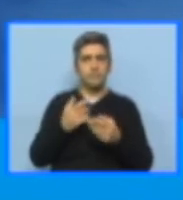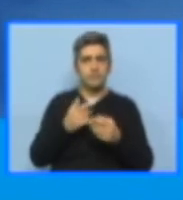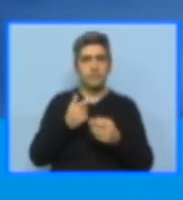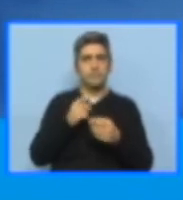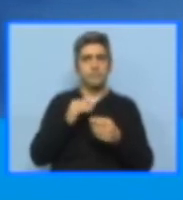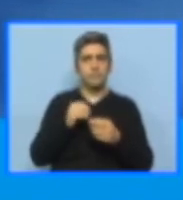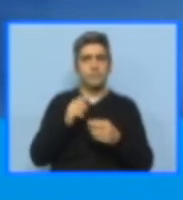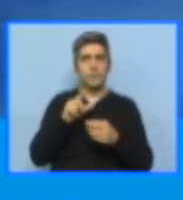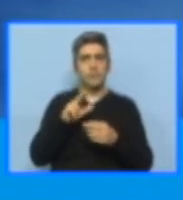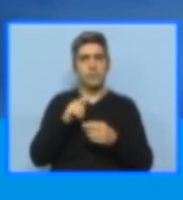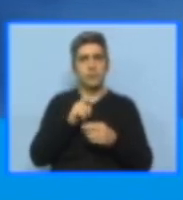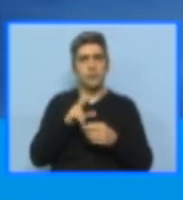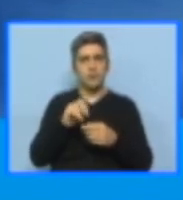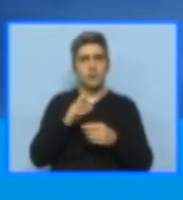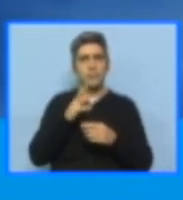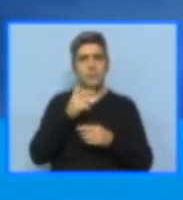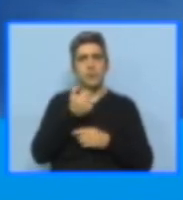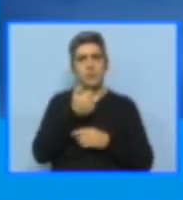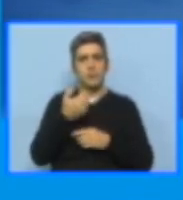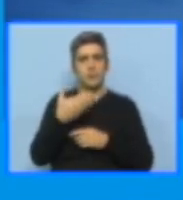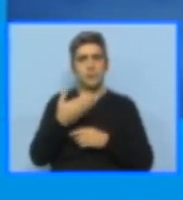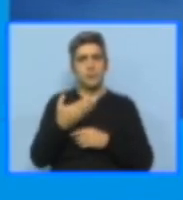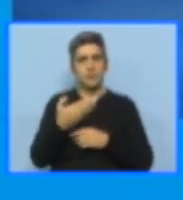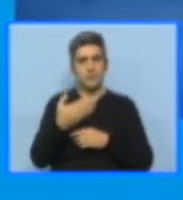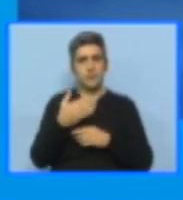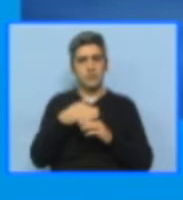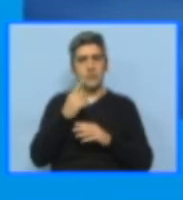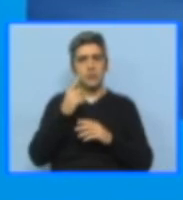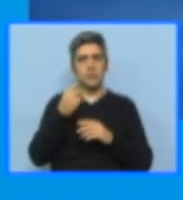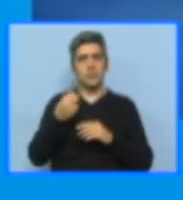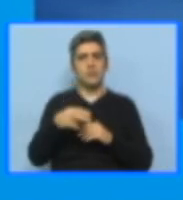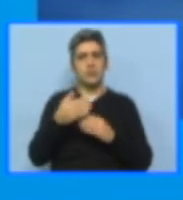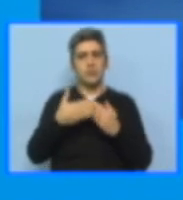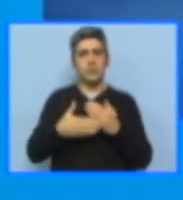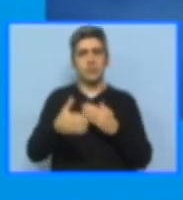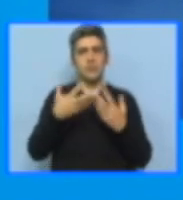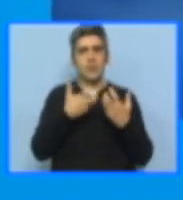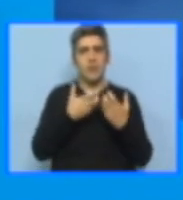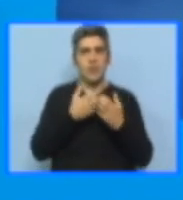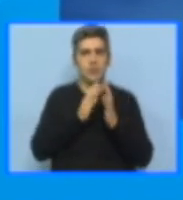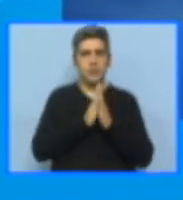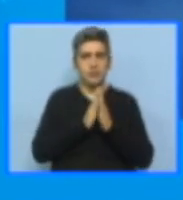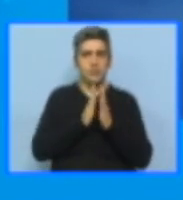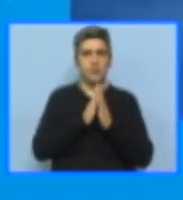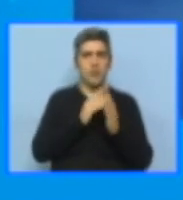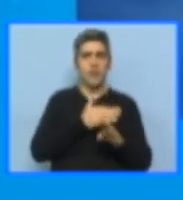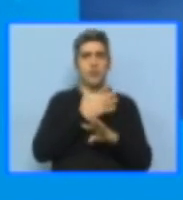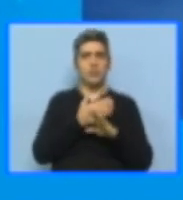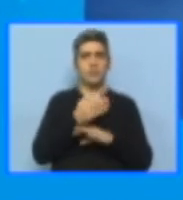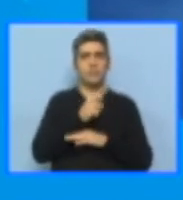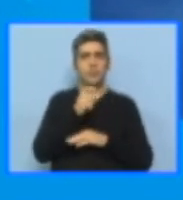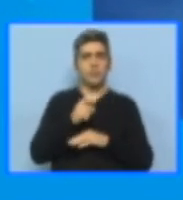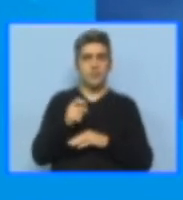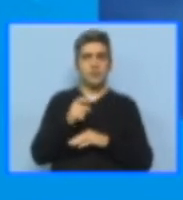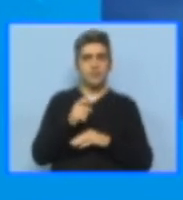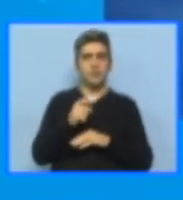teses de Lutero são em 1517, e vem a desencadear mais de um século de guerra religiosa, até que a Paz de Westfália